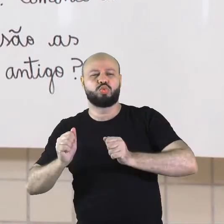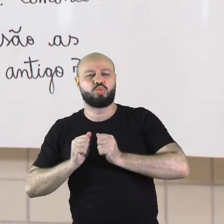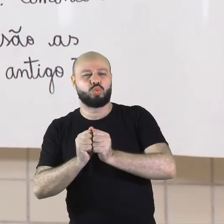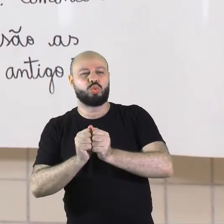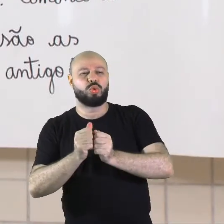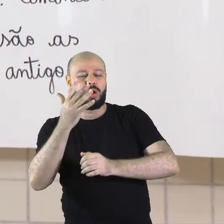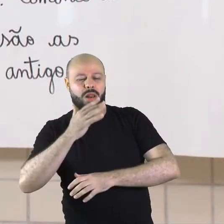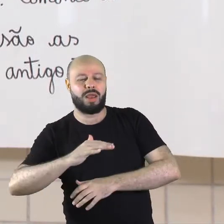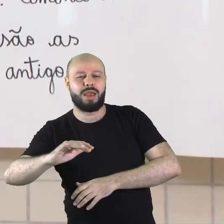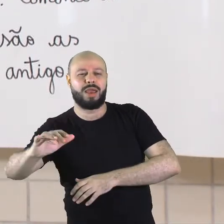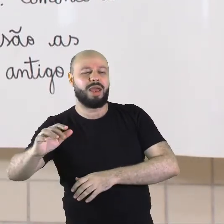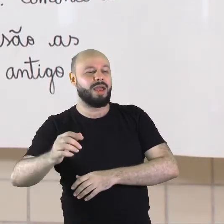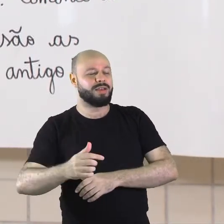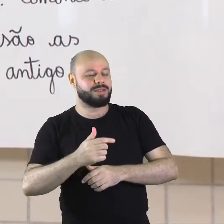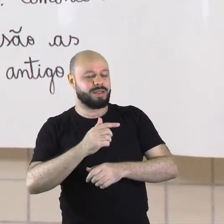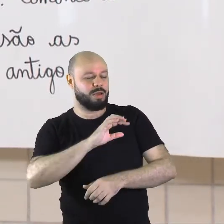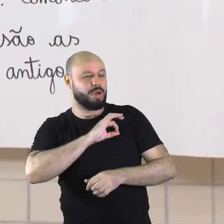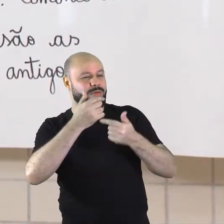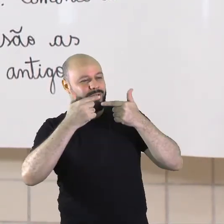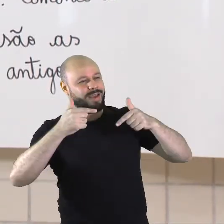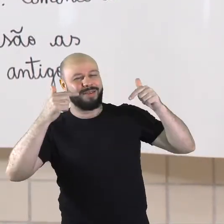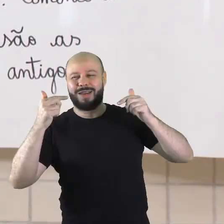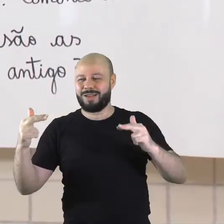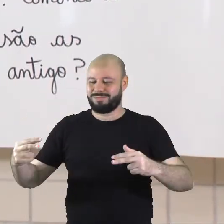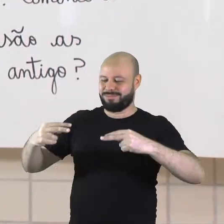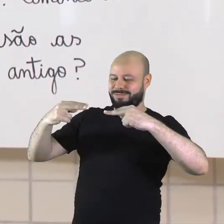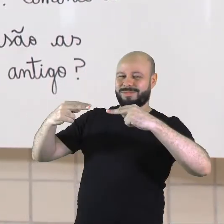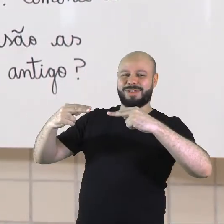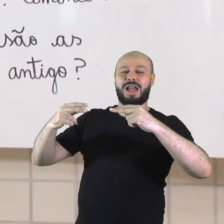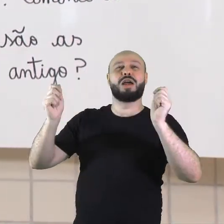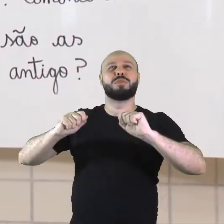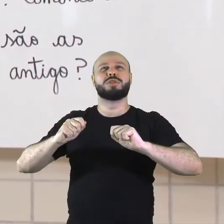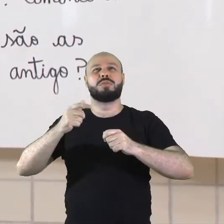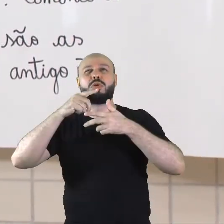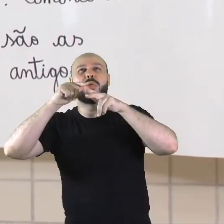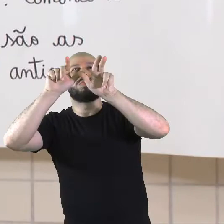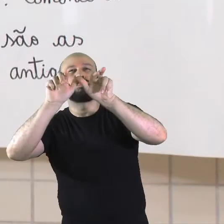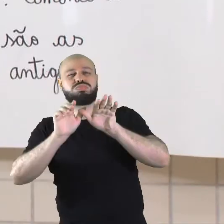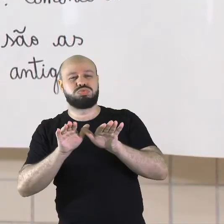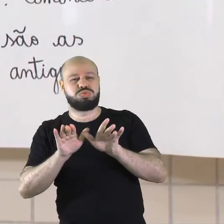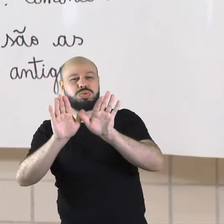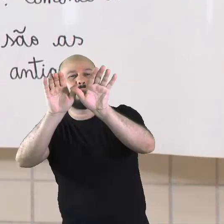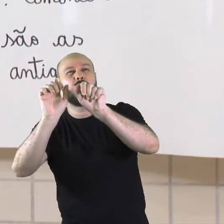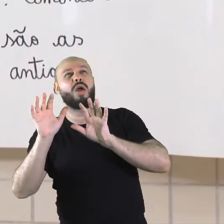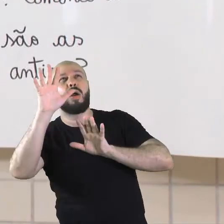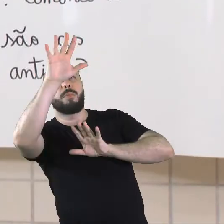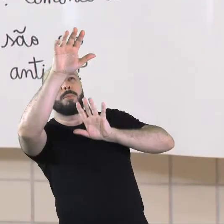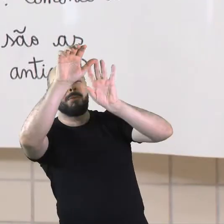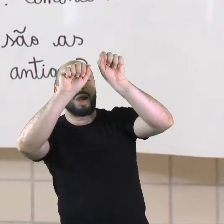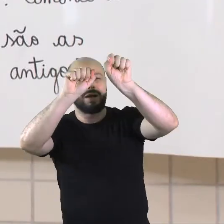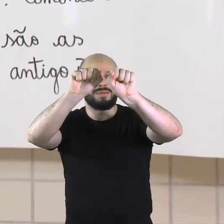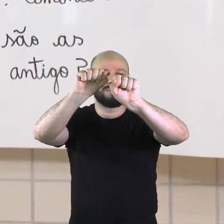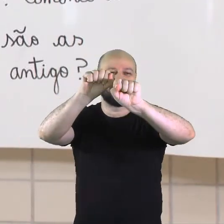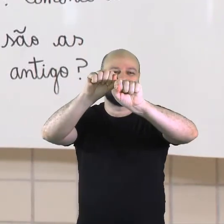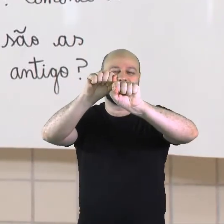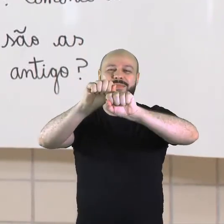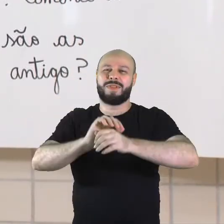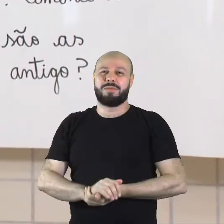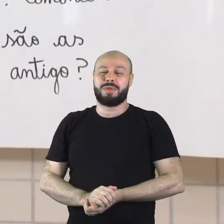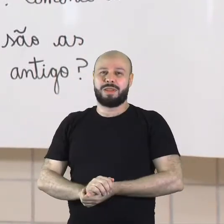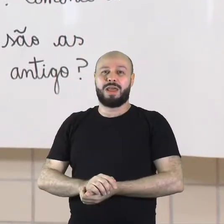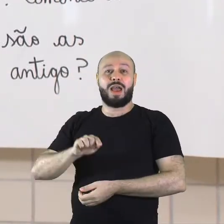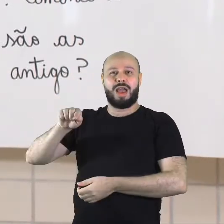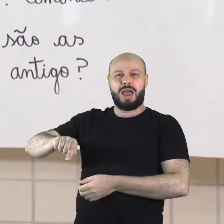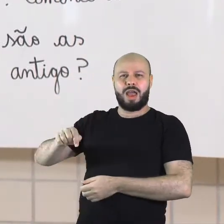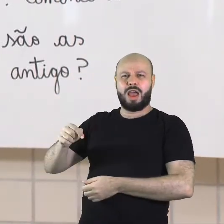um guarda sorrir, de poder pegar um pássaro na mão. Então, assim, a maneira como Drummond trabalha os versos,